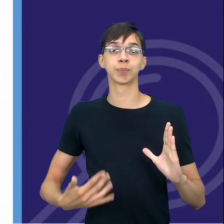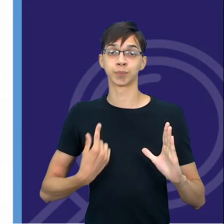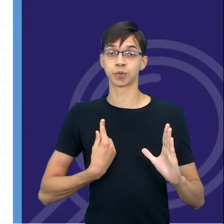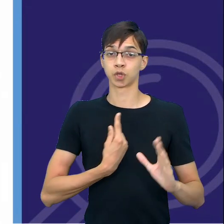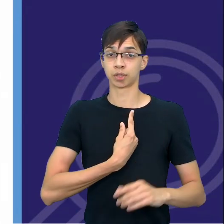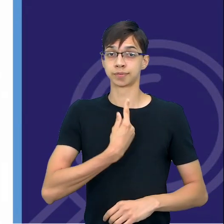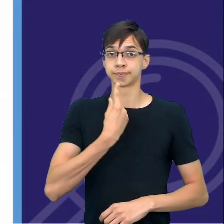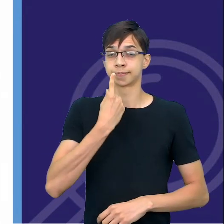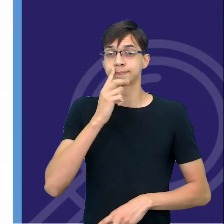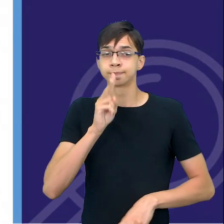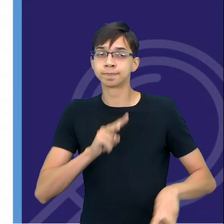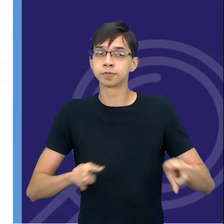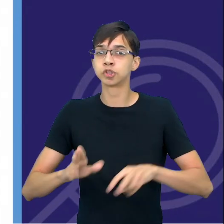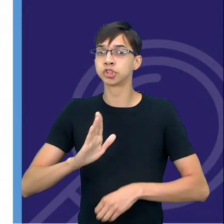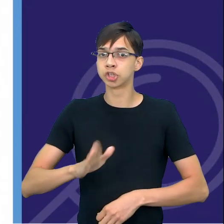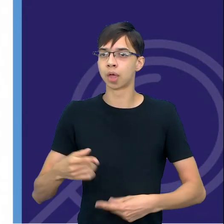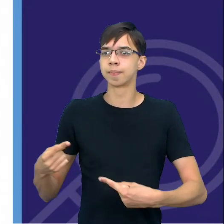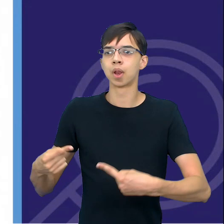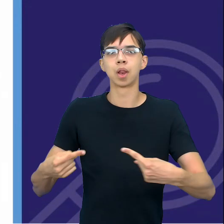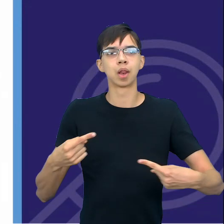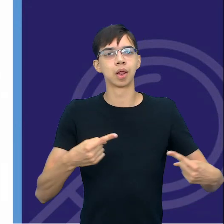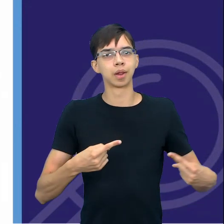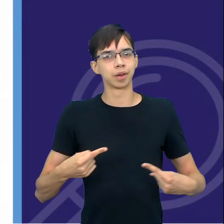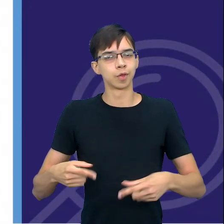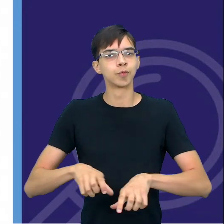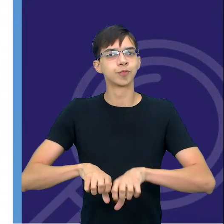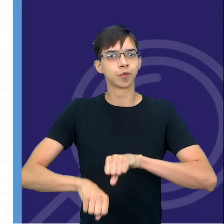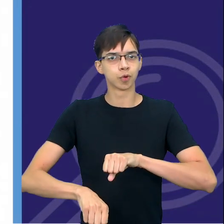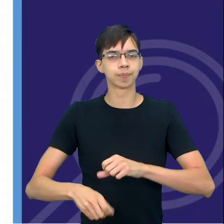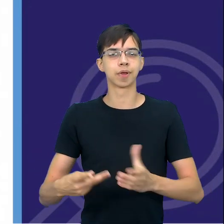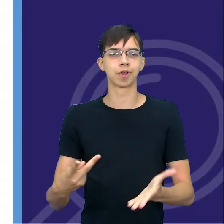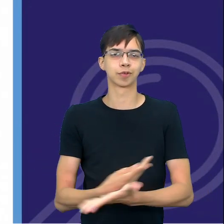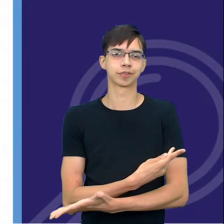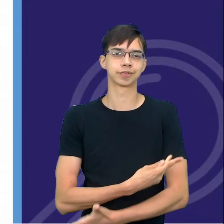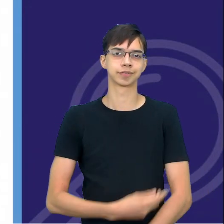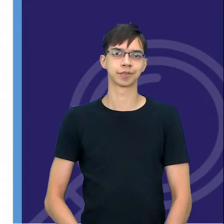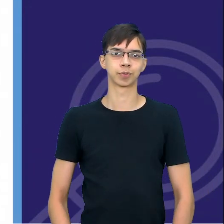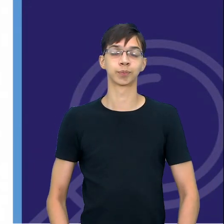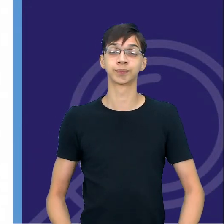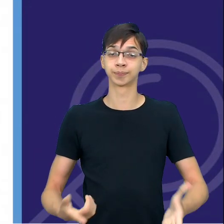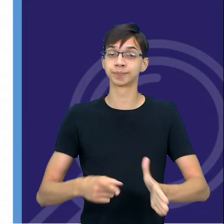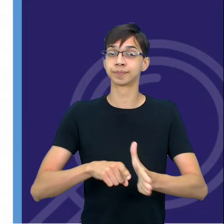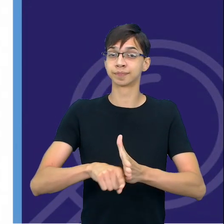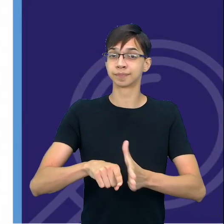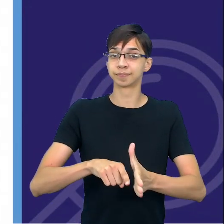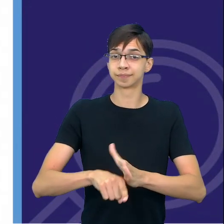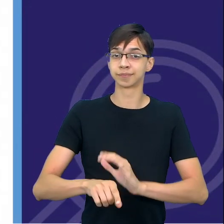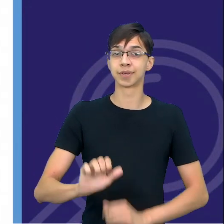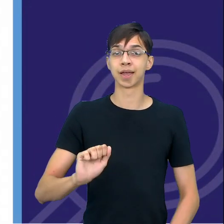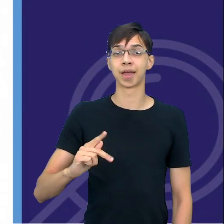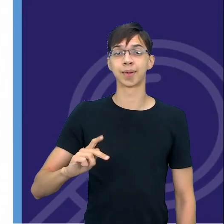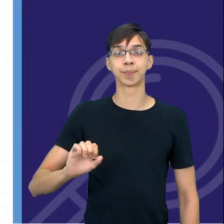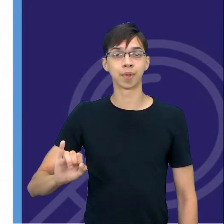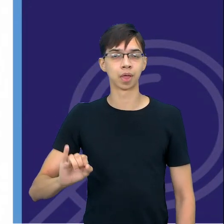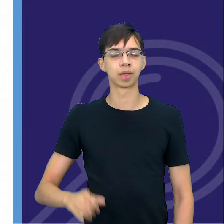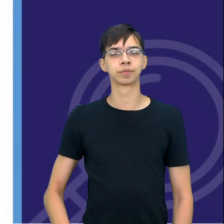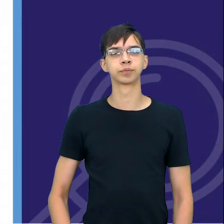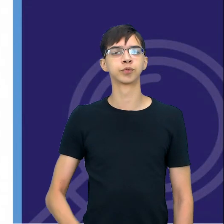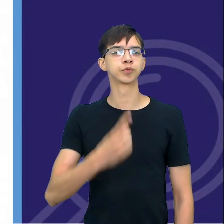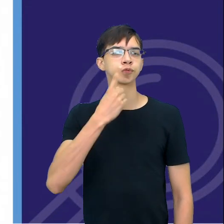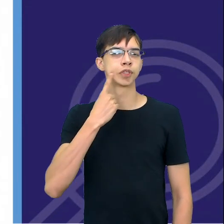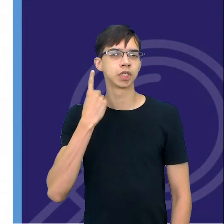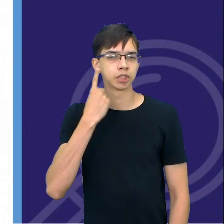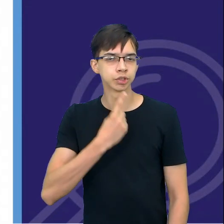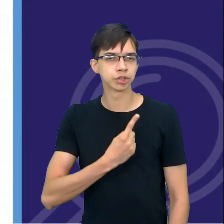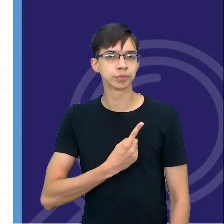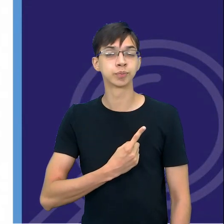nas nossas formações anteriores, a utilização dessas questões, né, seja de APs, de vestibulares, pode ser